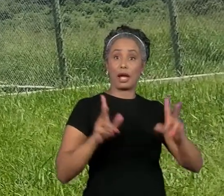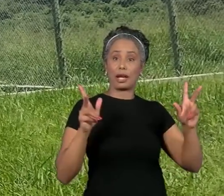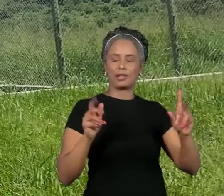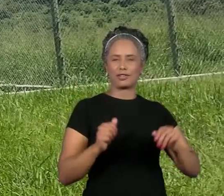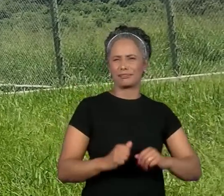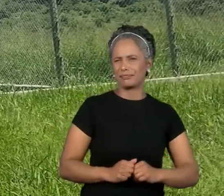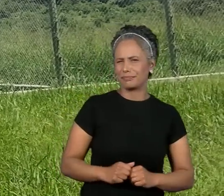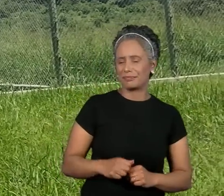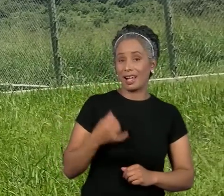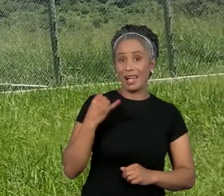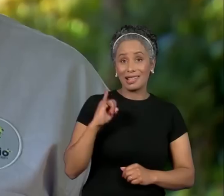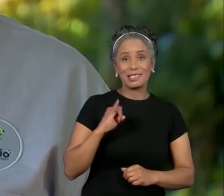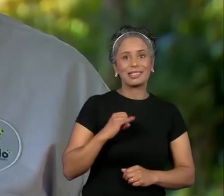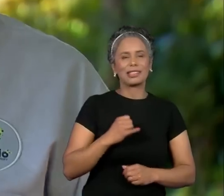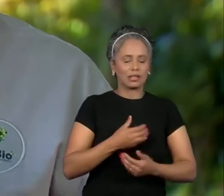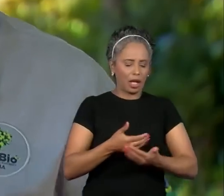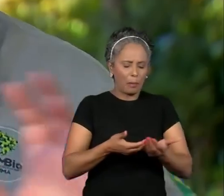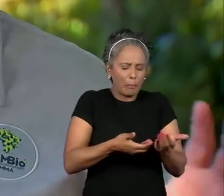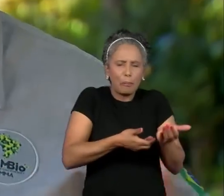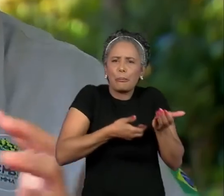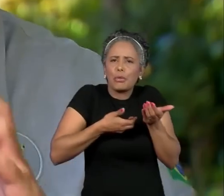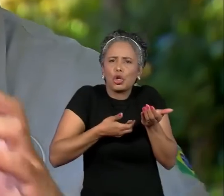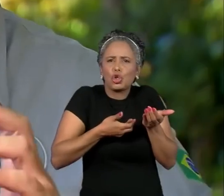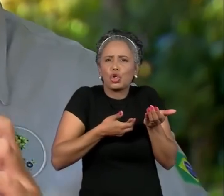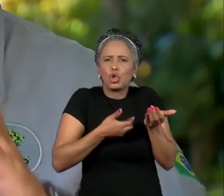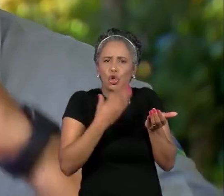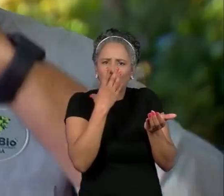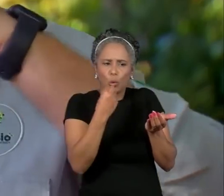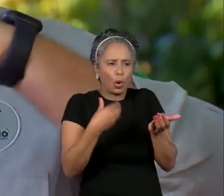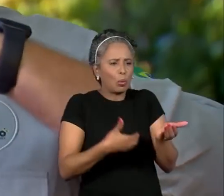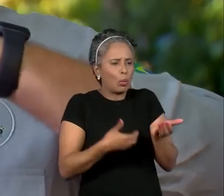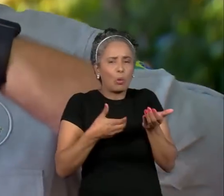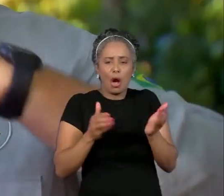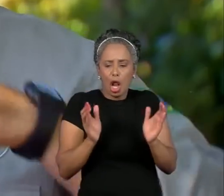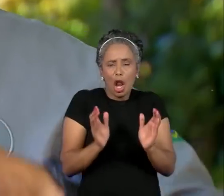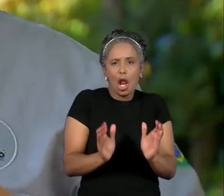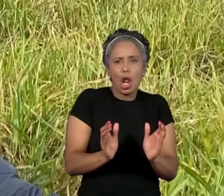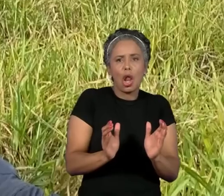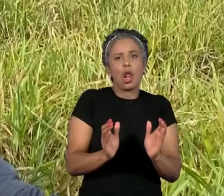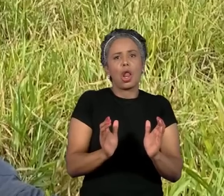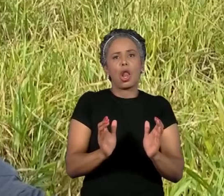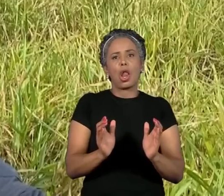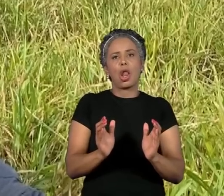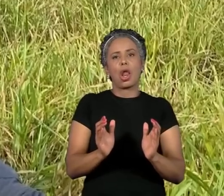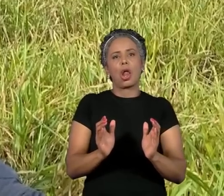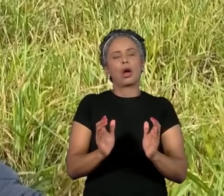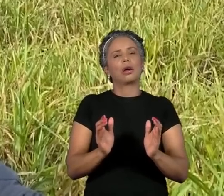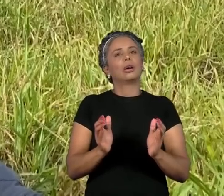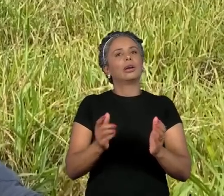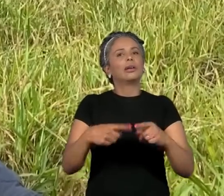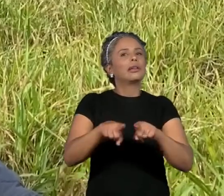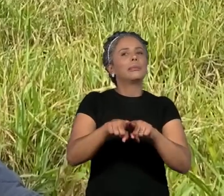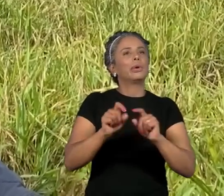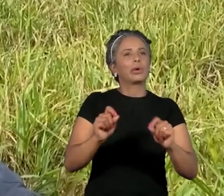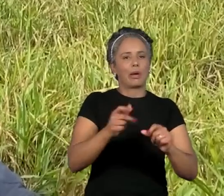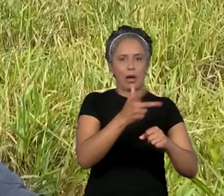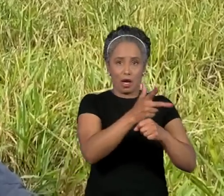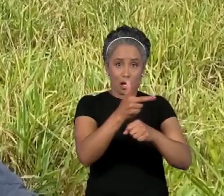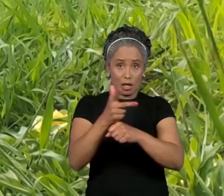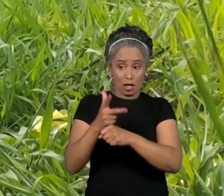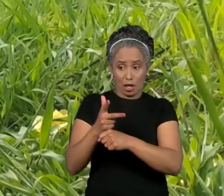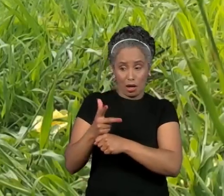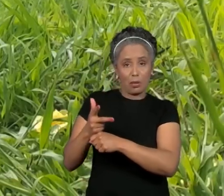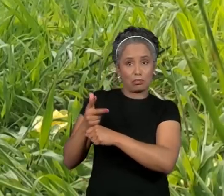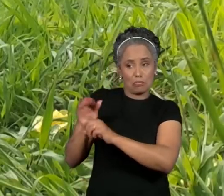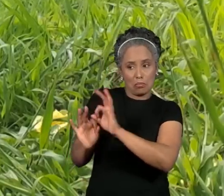ponto é isolar ele do ser humano. Então a gente coloca um monte de armadilha fotográfica, que é aquelas câmeras que disparam com movimento. O lobo é